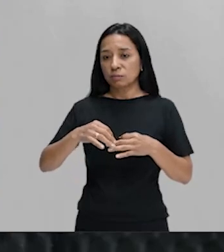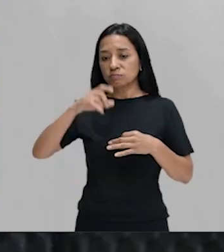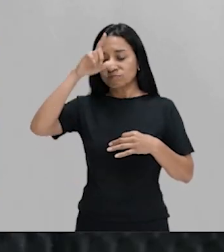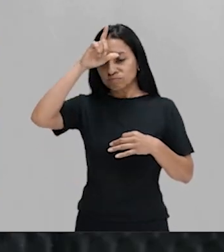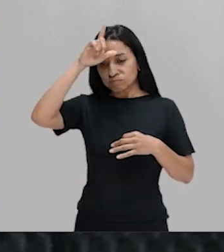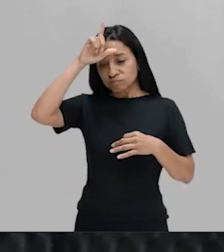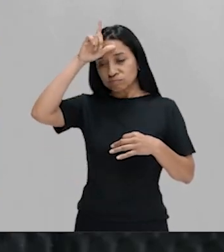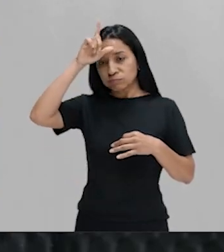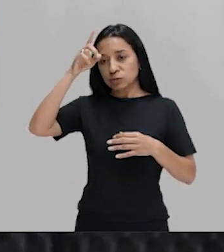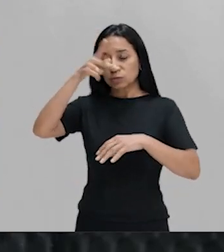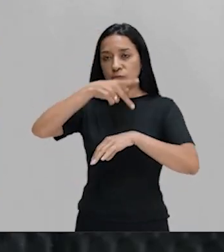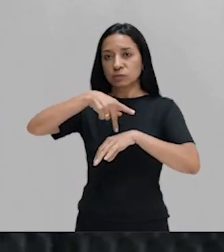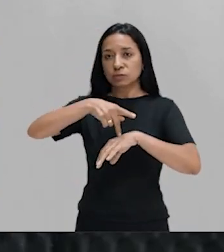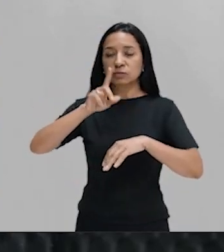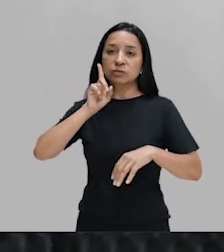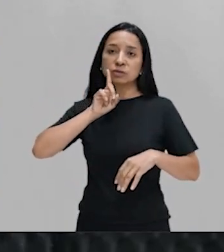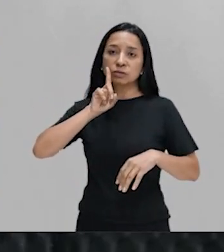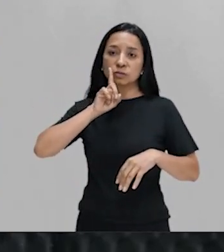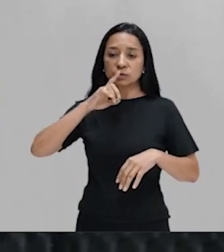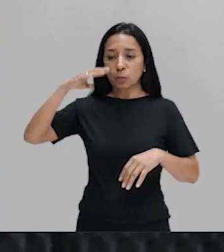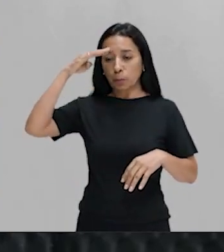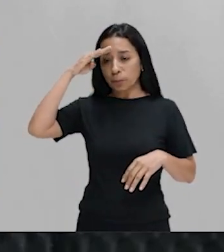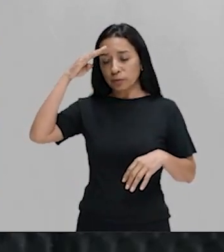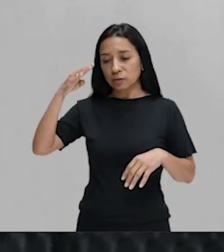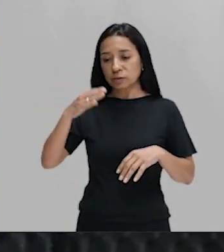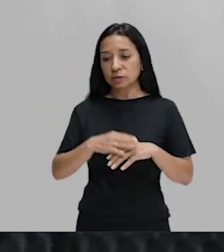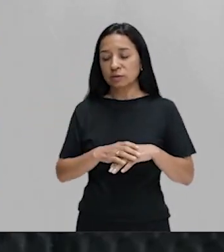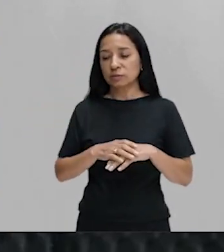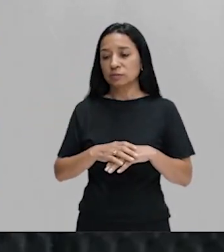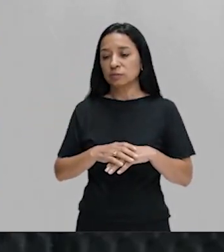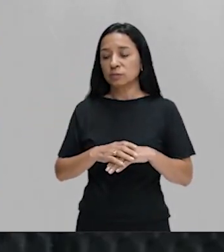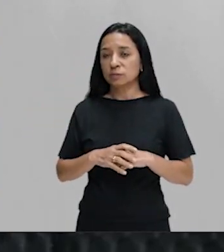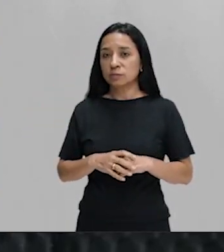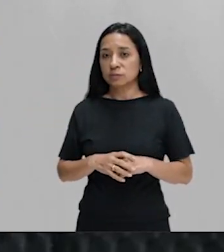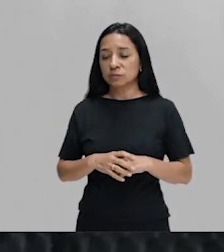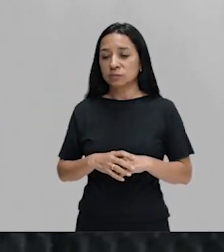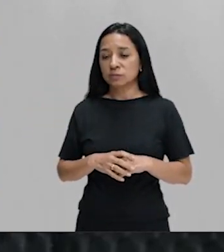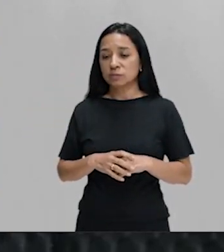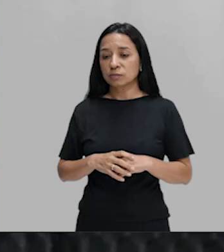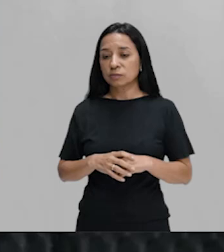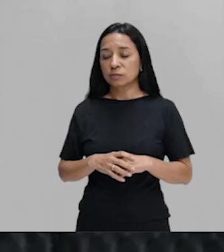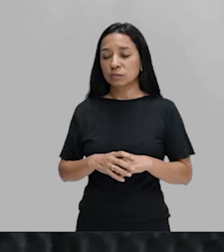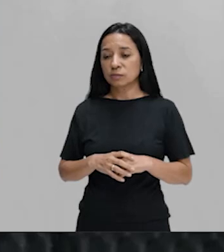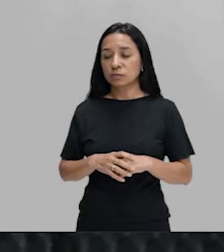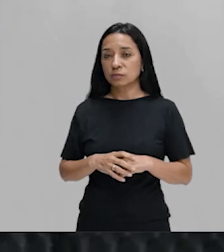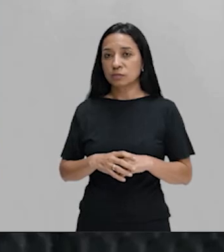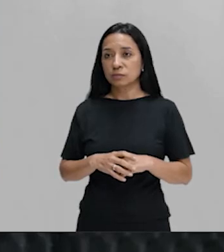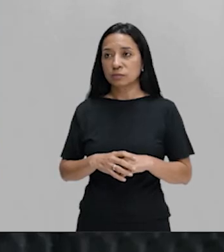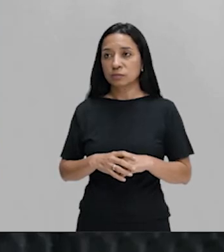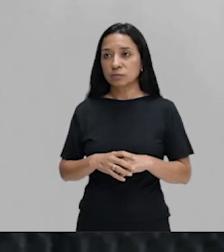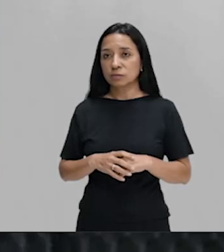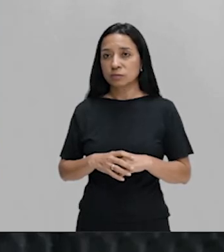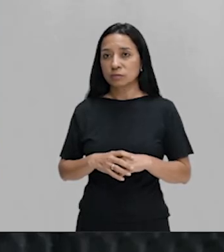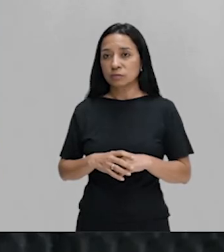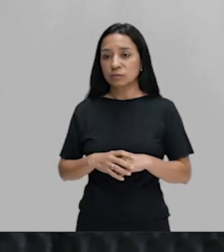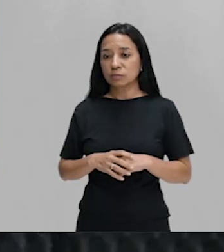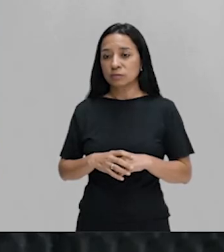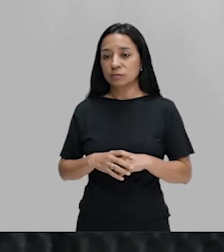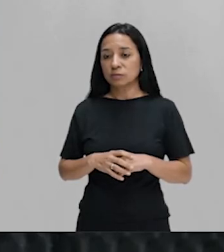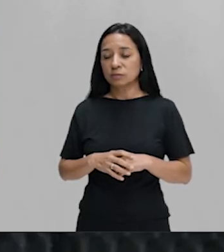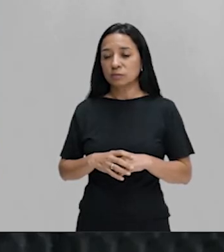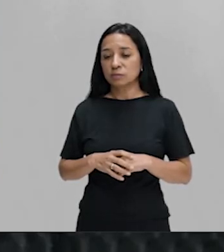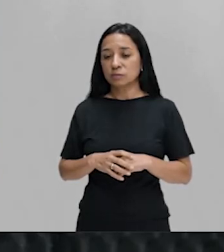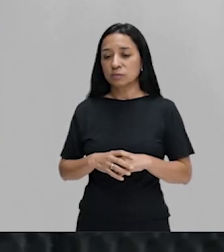uma coalizão internacional militar de tropas, liderada pelos Estados Unidos, aprovado